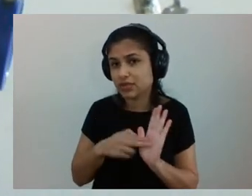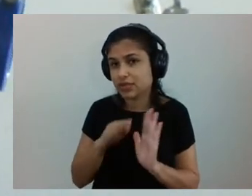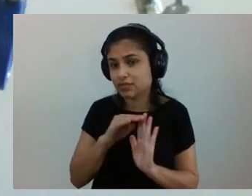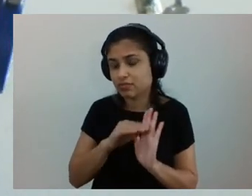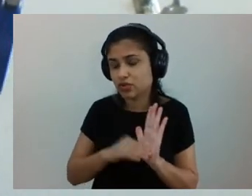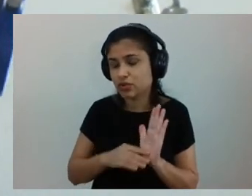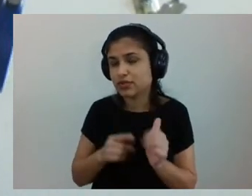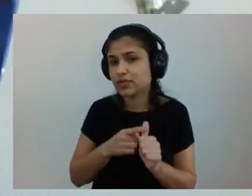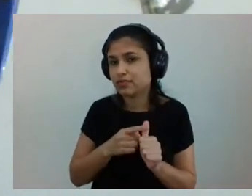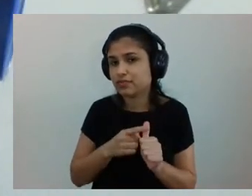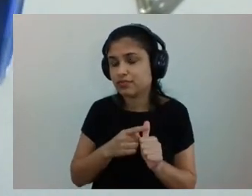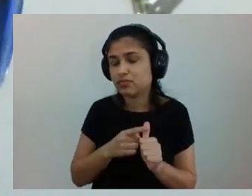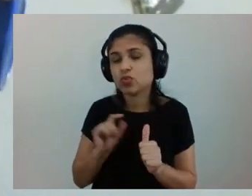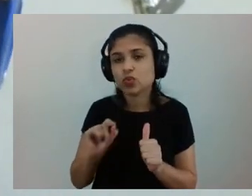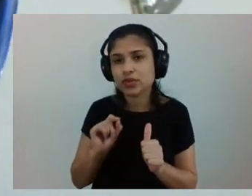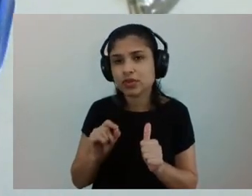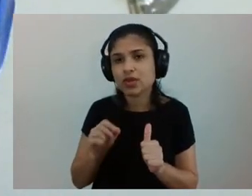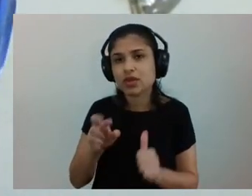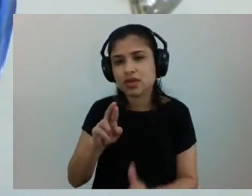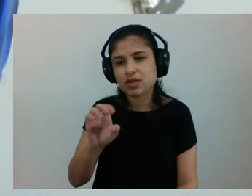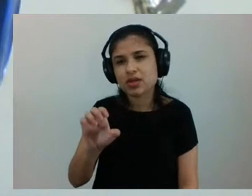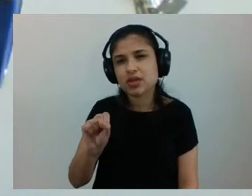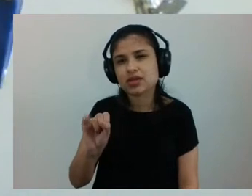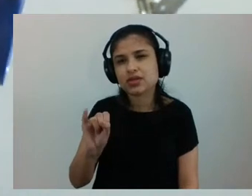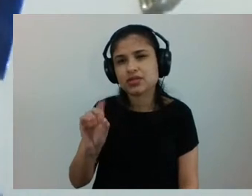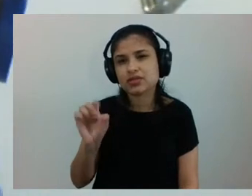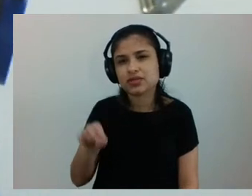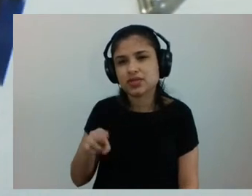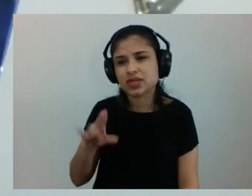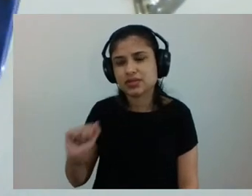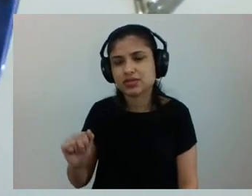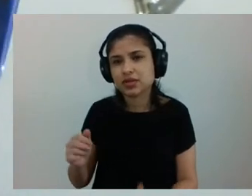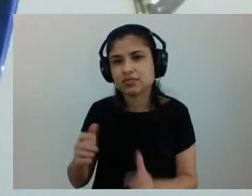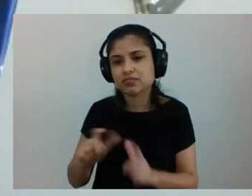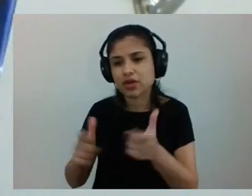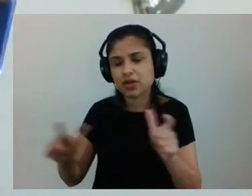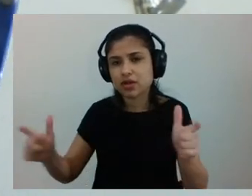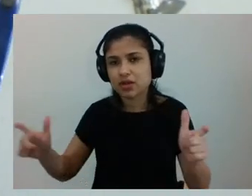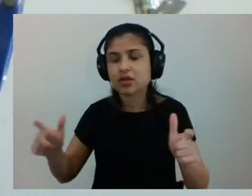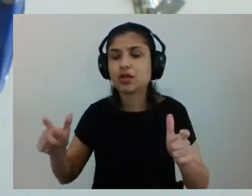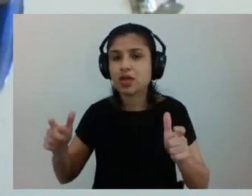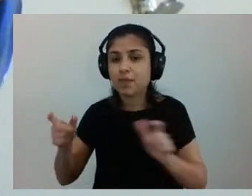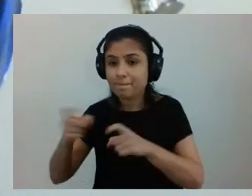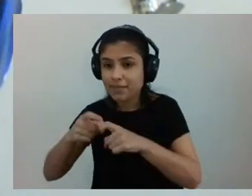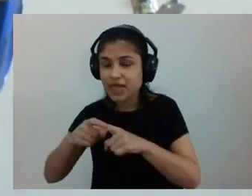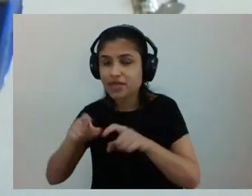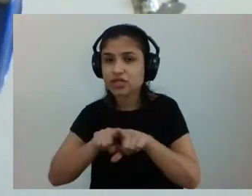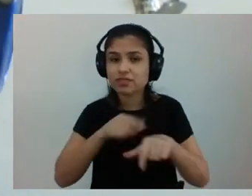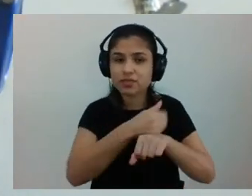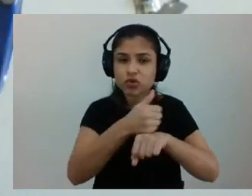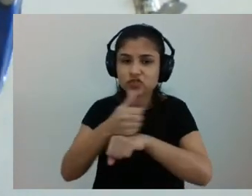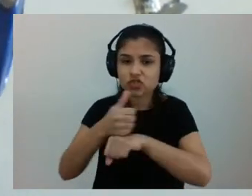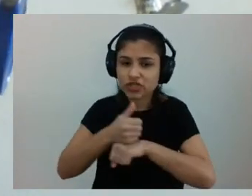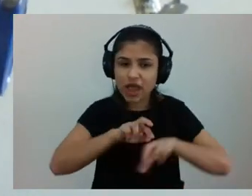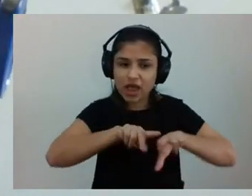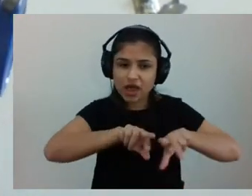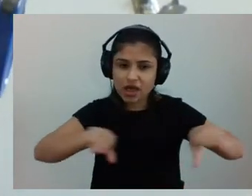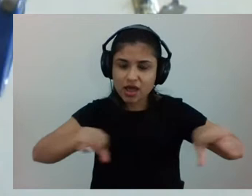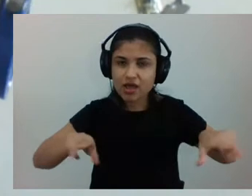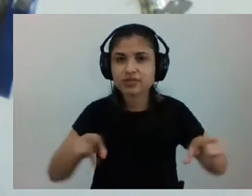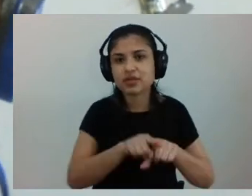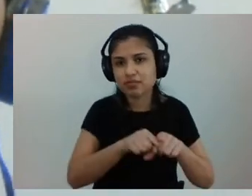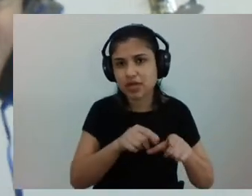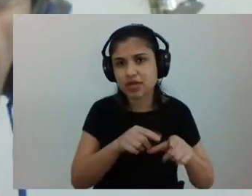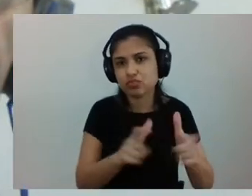a expansão das residências médicas e multiprofissionais também, tá? Então, nós colocamos isso como uma das